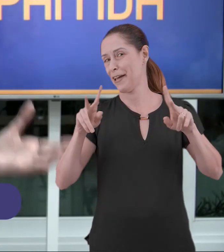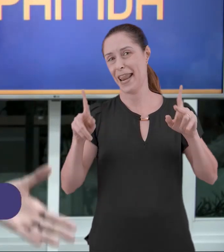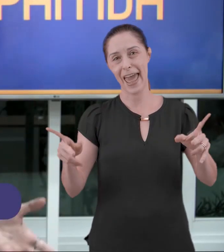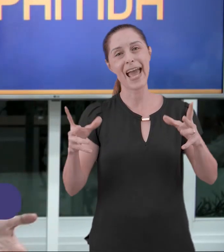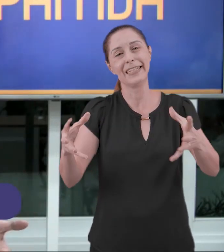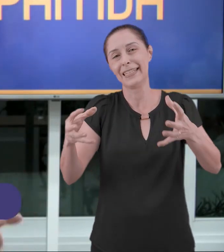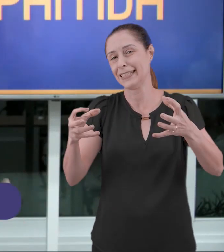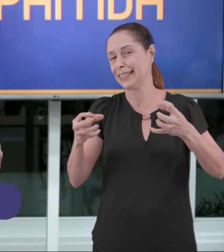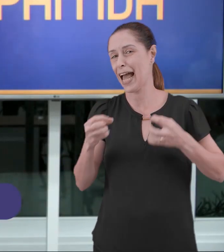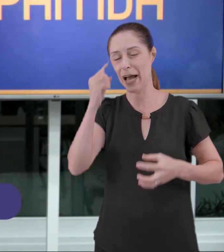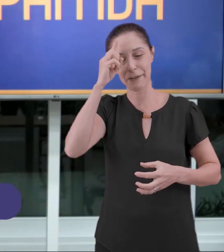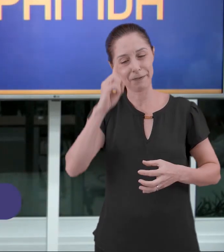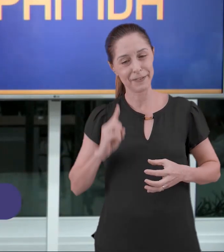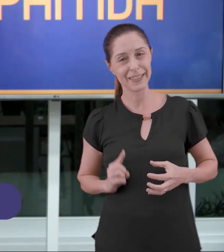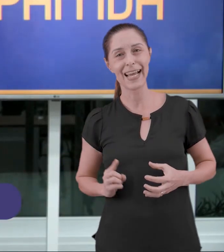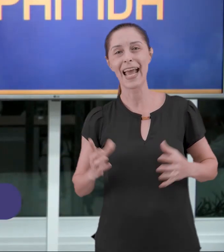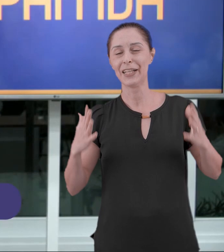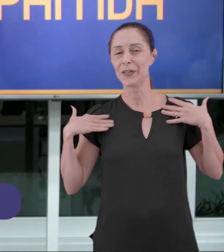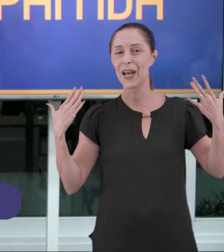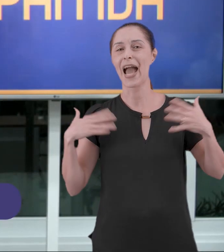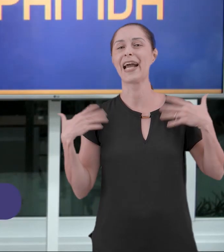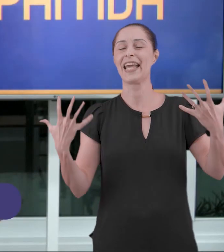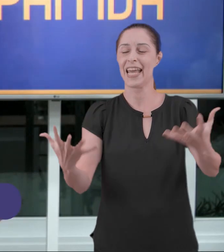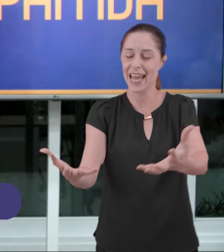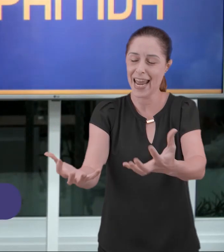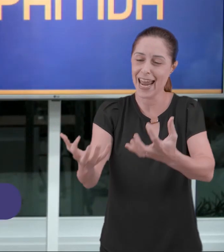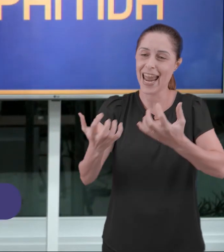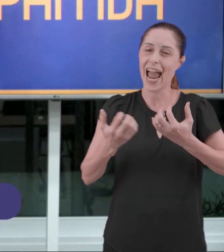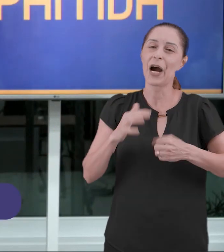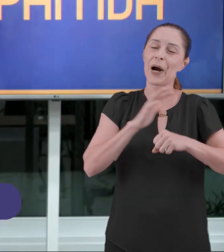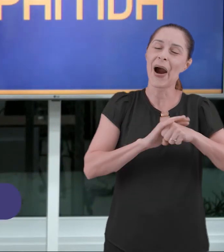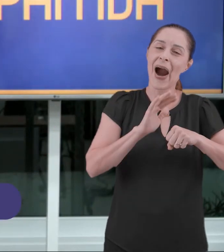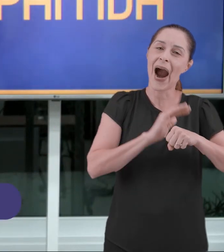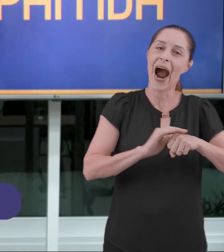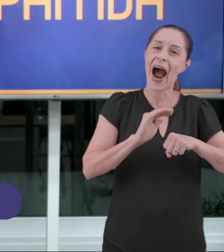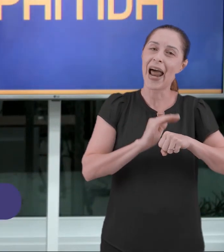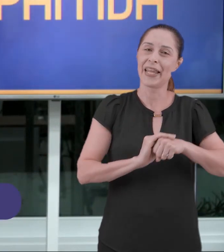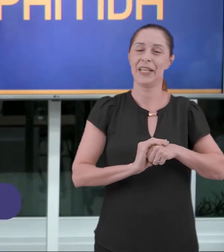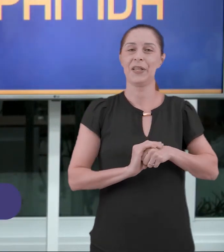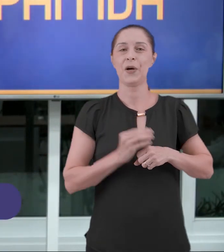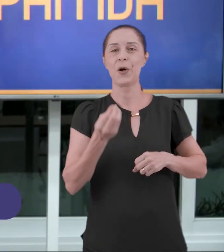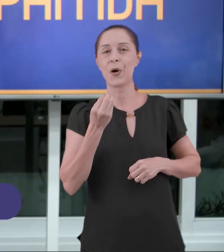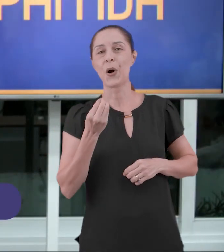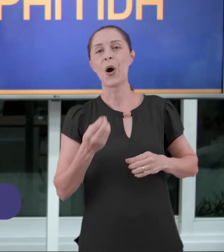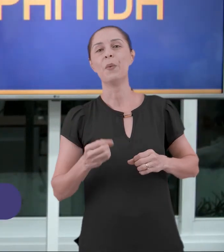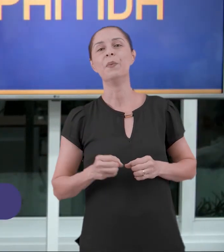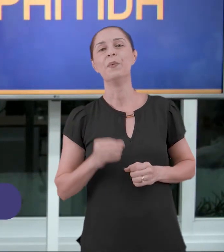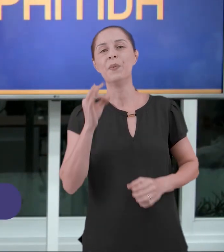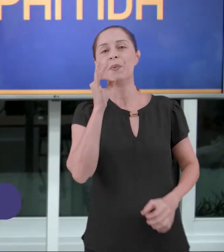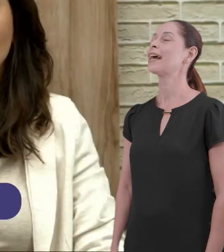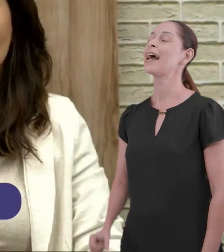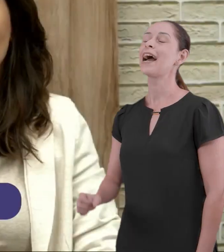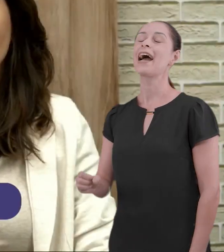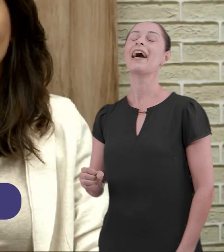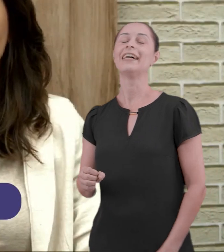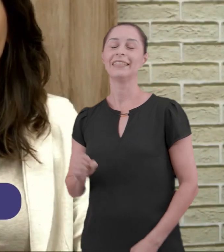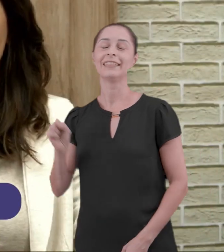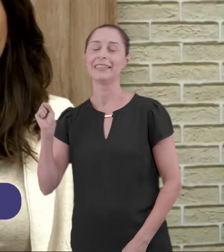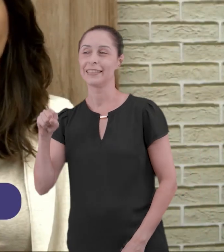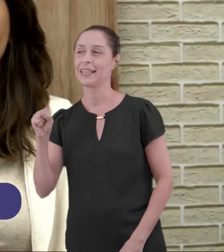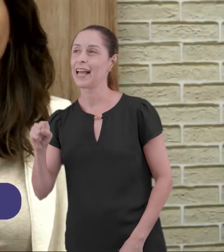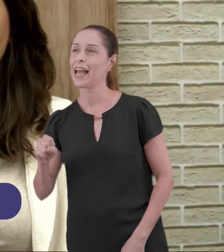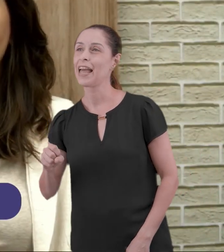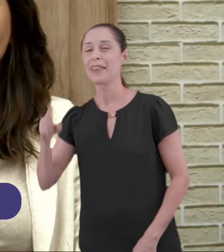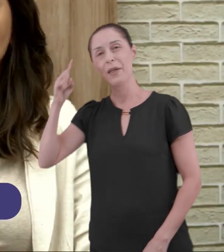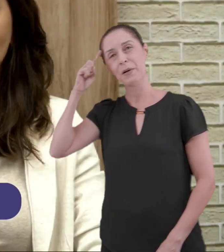poderíamos falar para quem está se preparando, ou quem gostaria de se preparar para receber bem os autistas? A gente vai ter um